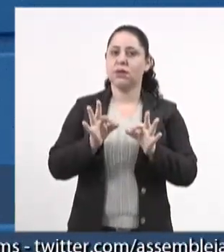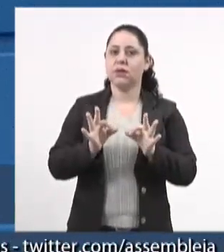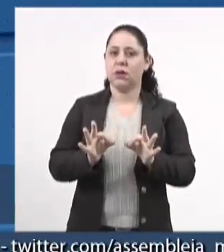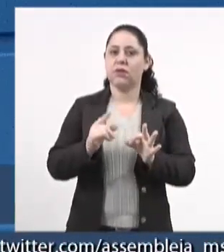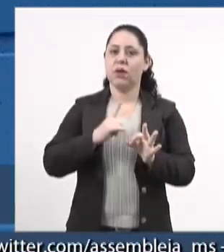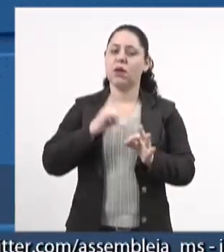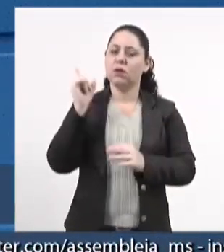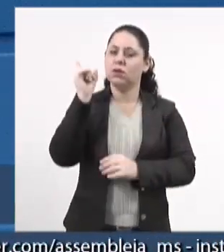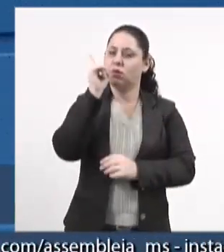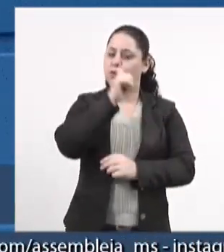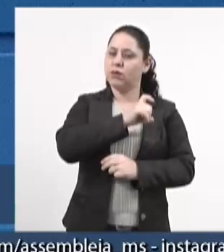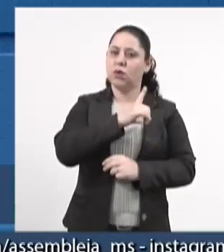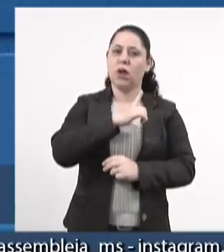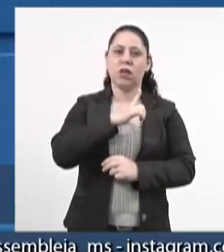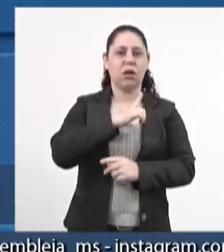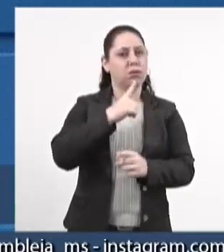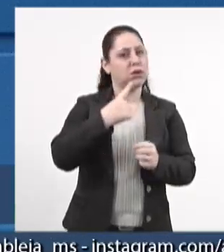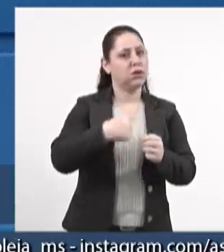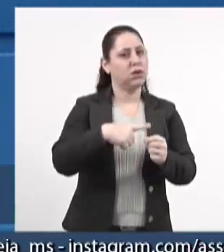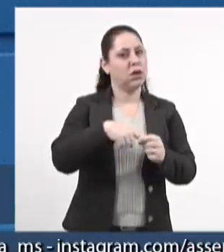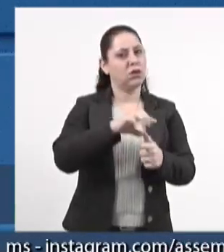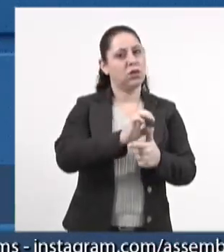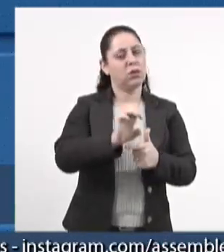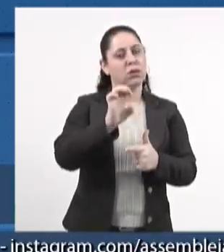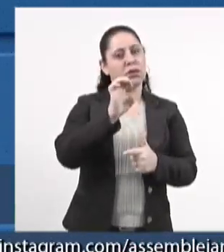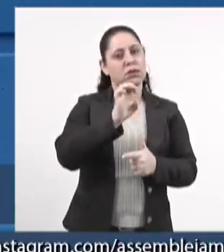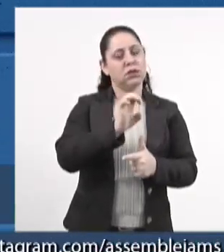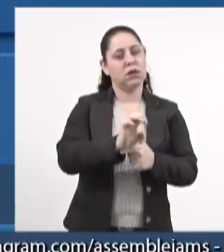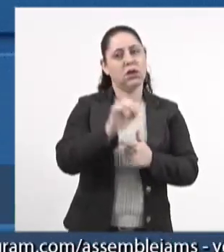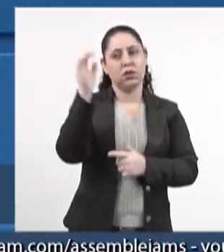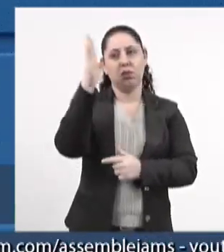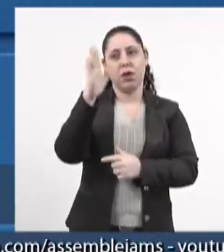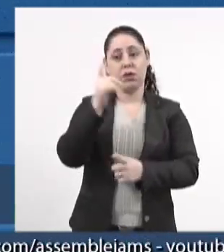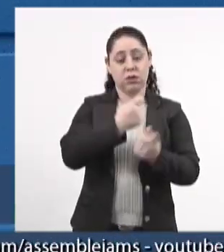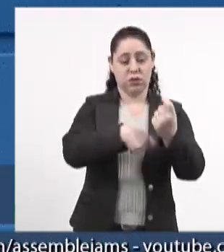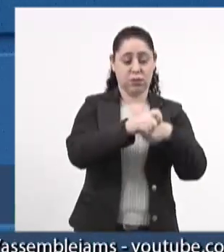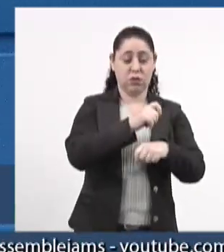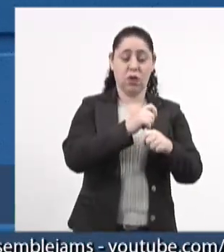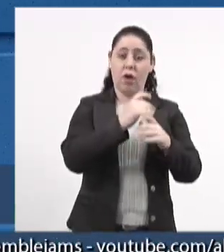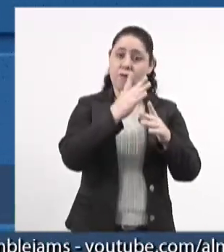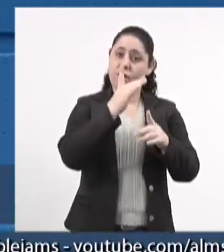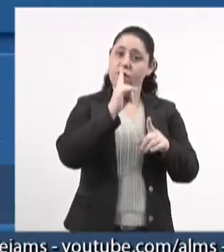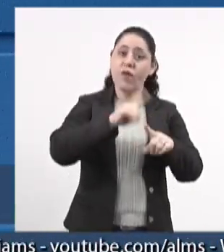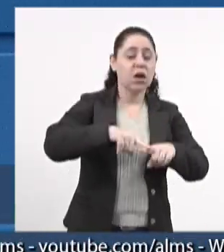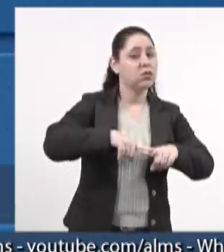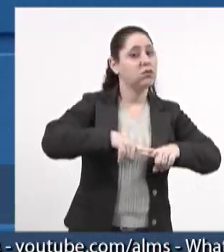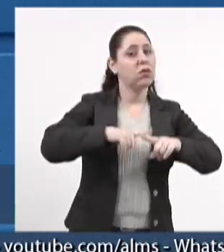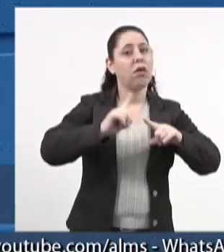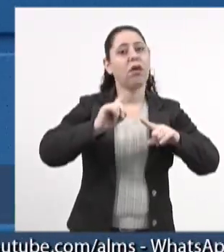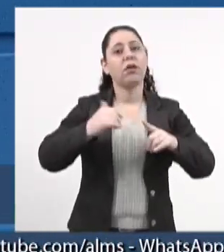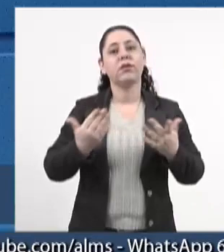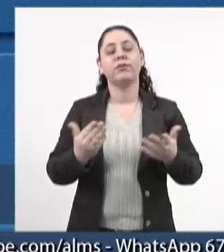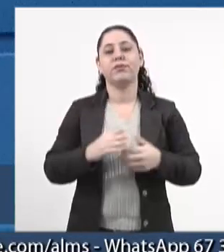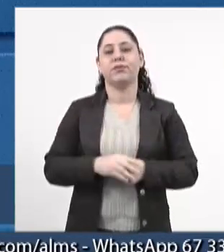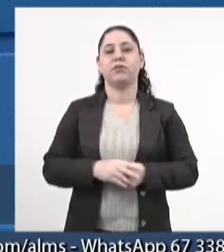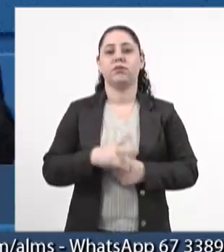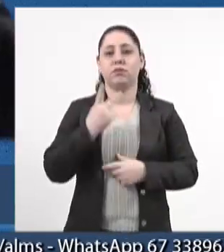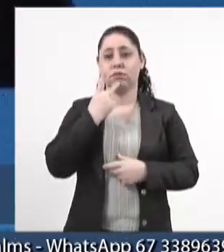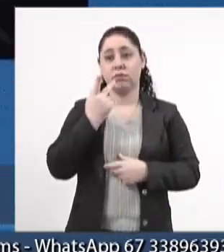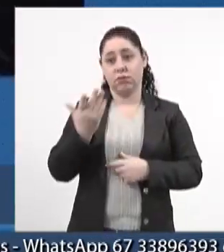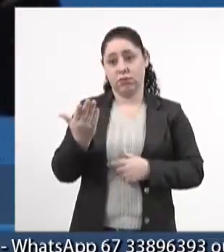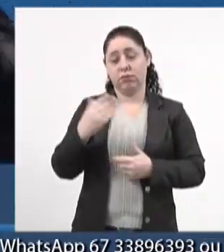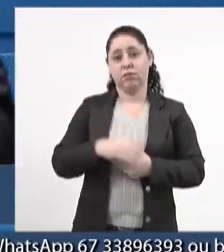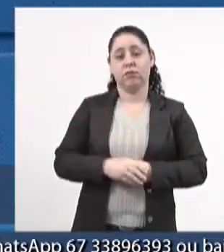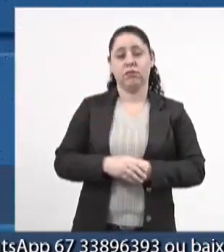vai ter dificuldade de ter uma cidade, um estado, uma nação bem administrada. Isso aí é fato. Vossa Excelência vai falar com